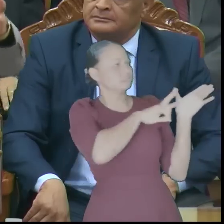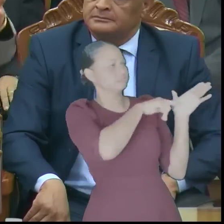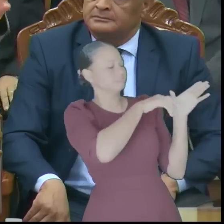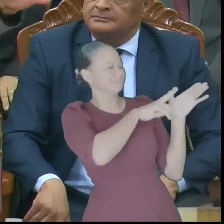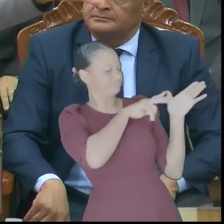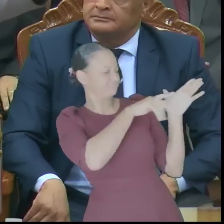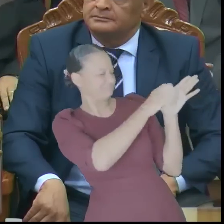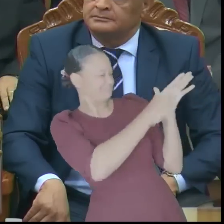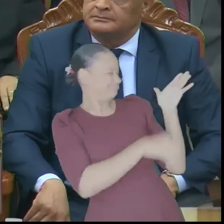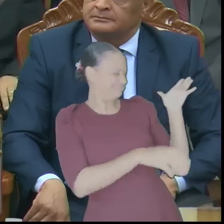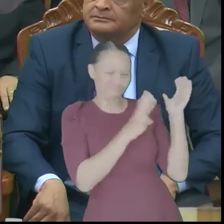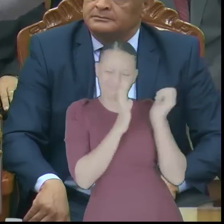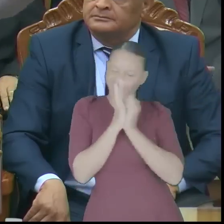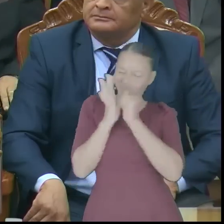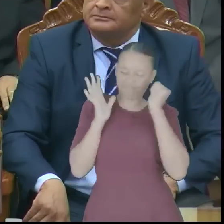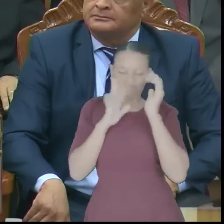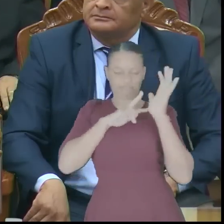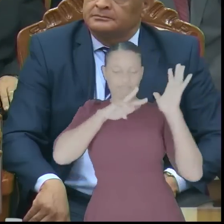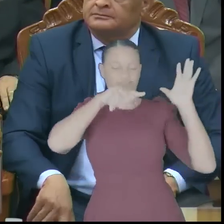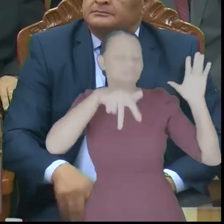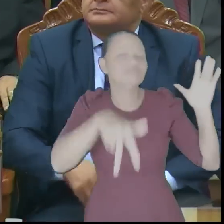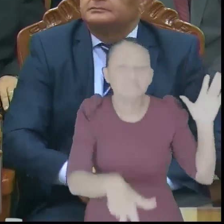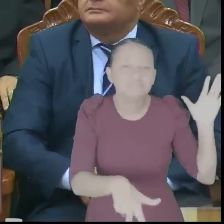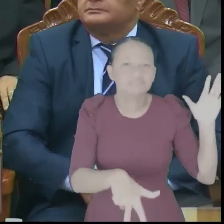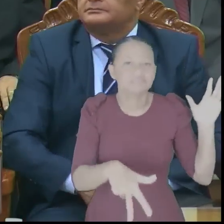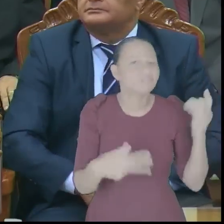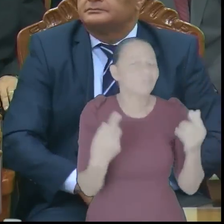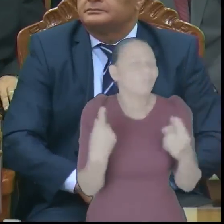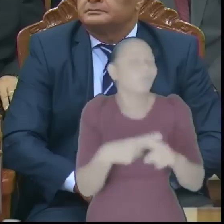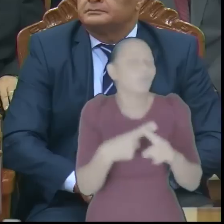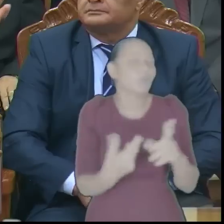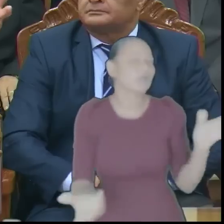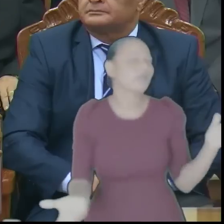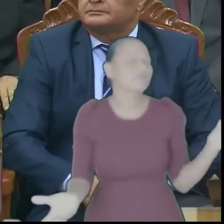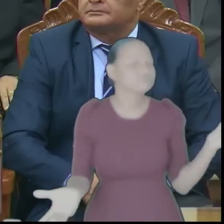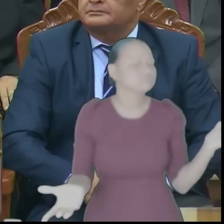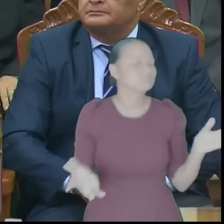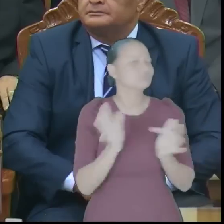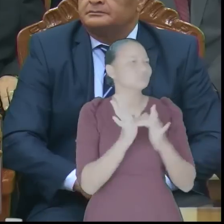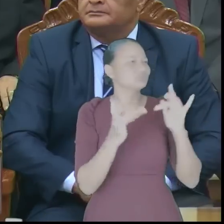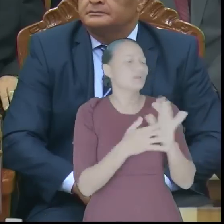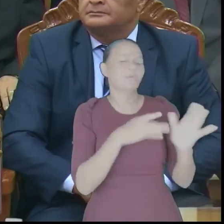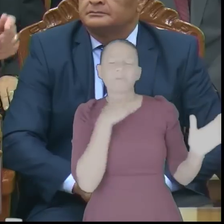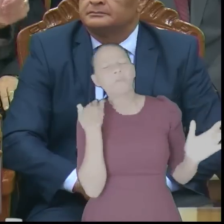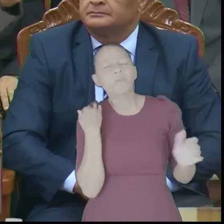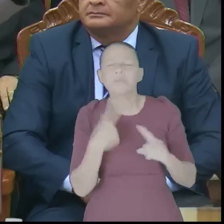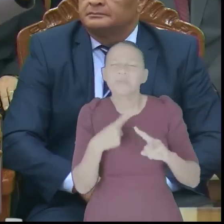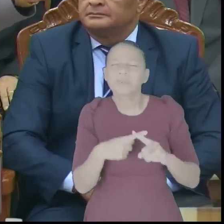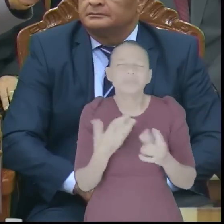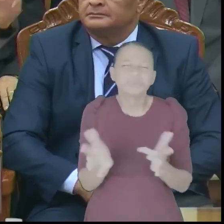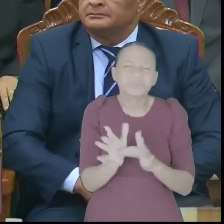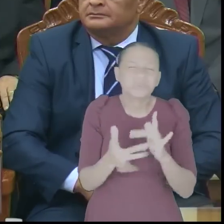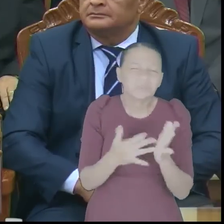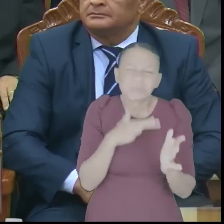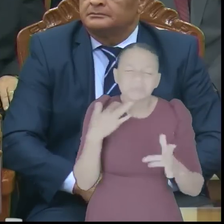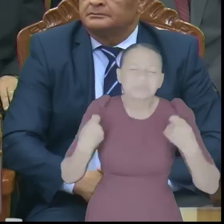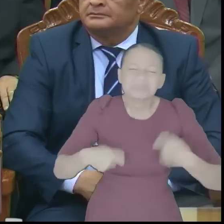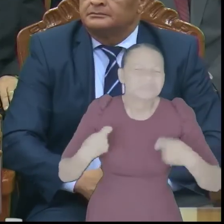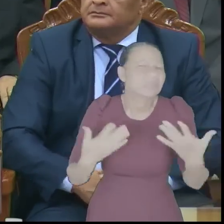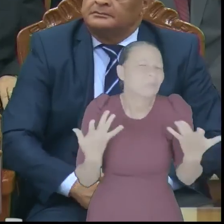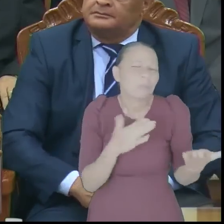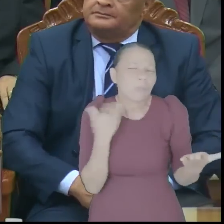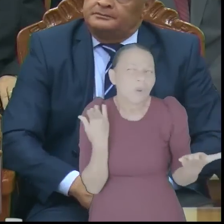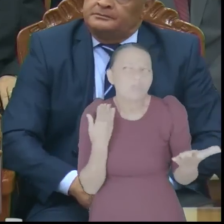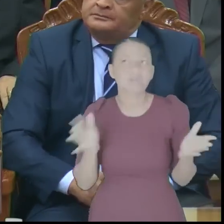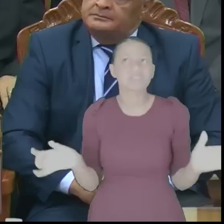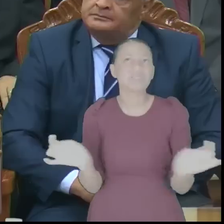não diz, já concluí, agora eu vou descer da cruz? Por que Jesus morre? Por que ele precisa morrer? Se ele